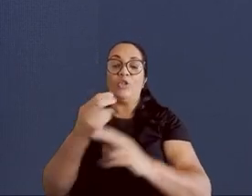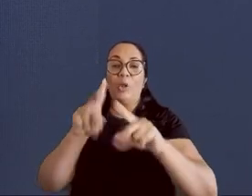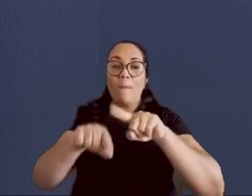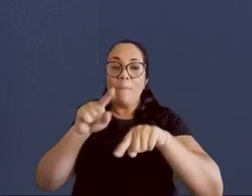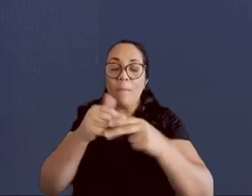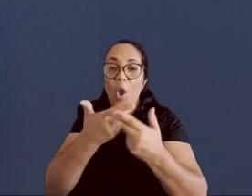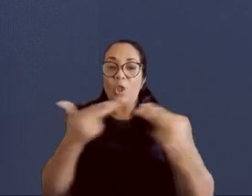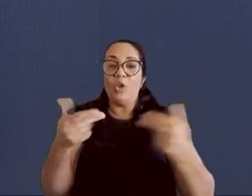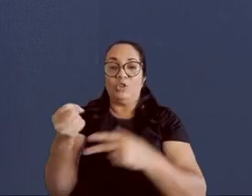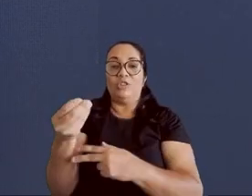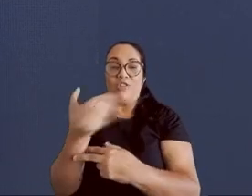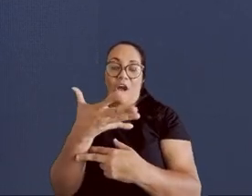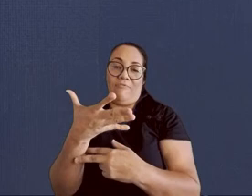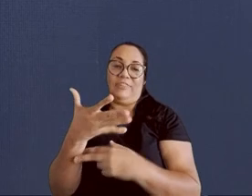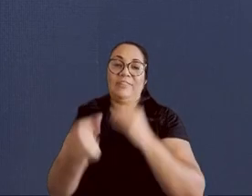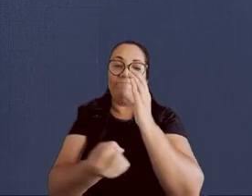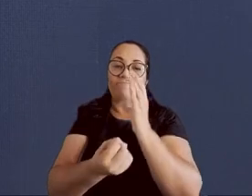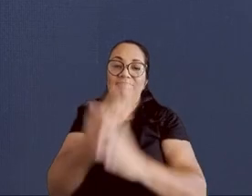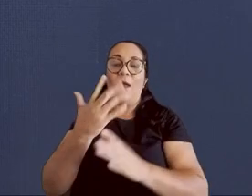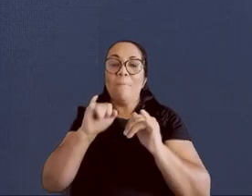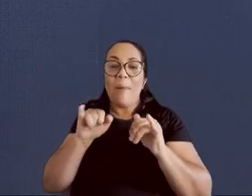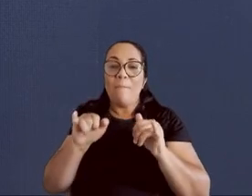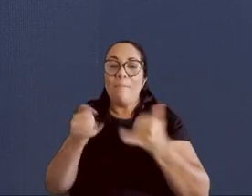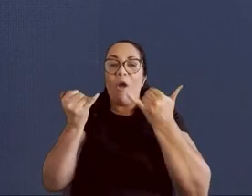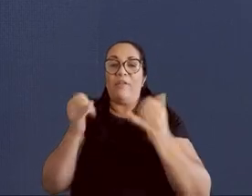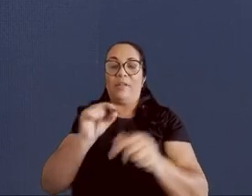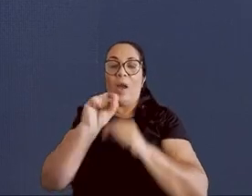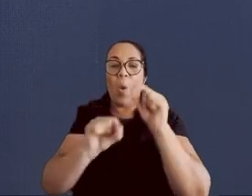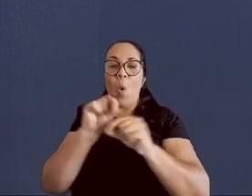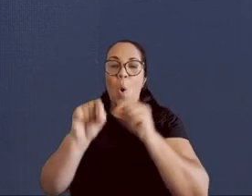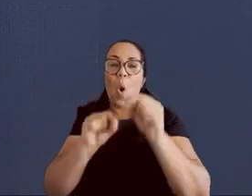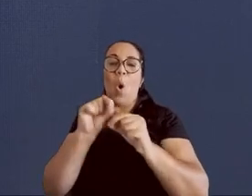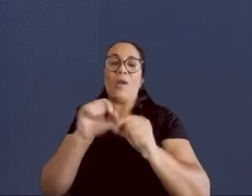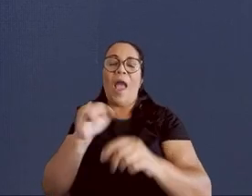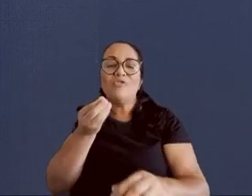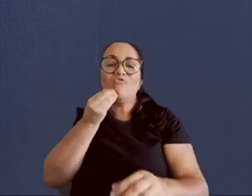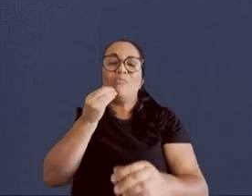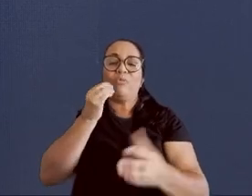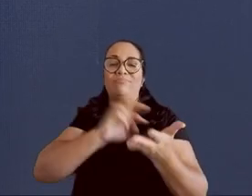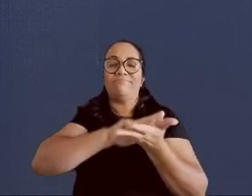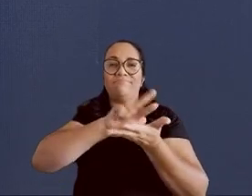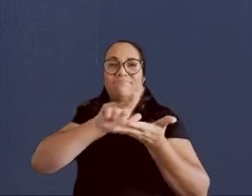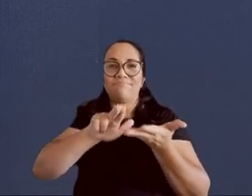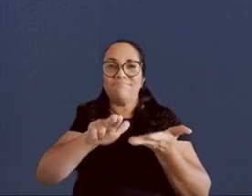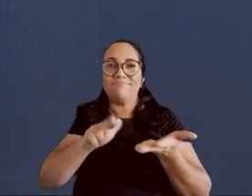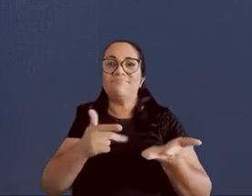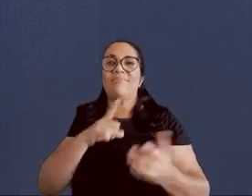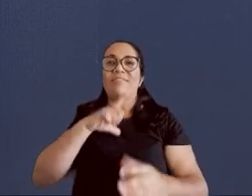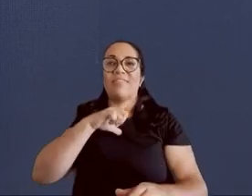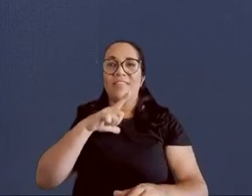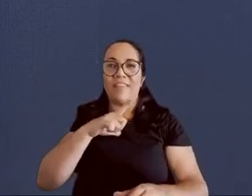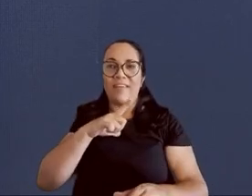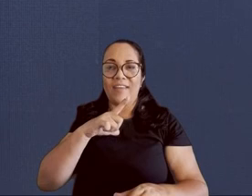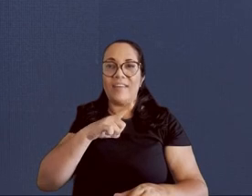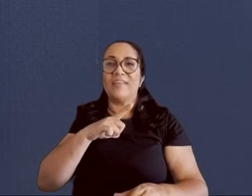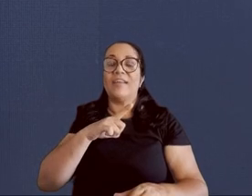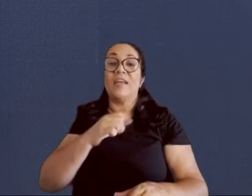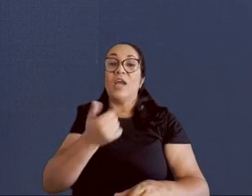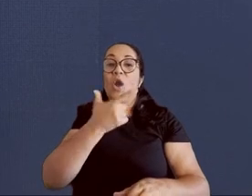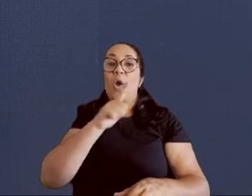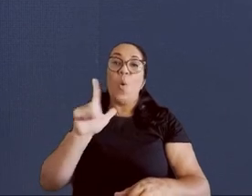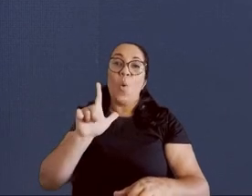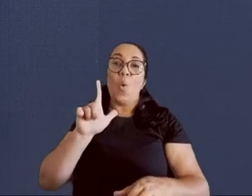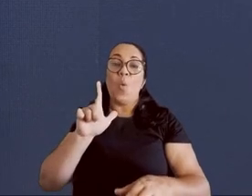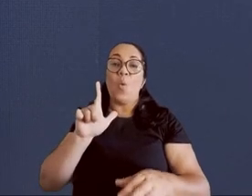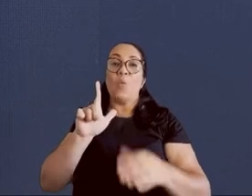criados exatamente para evitar essas oportunidades né E vamos entrar e outras Outro ponto que a chuva destacar um que